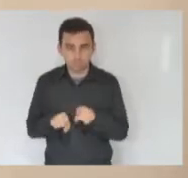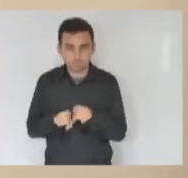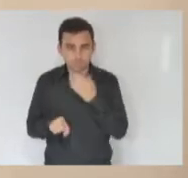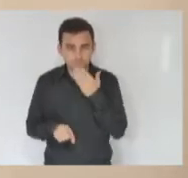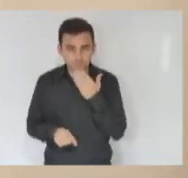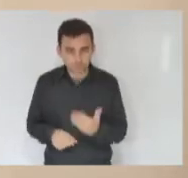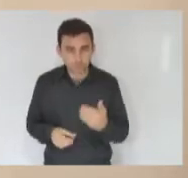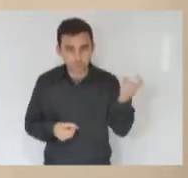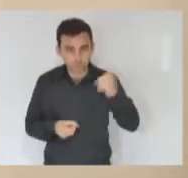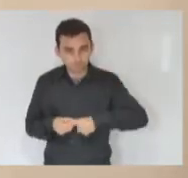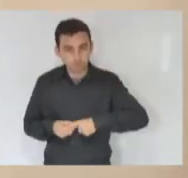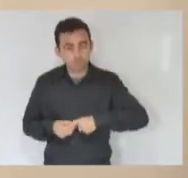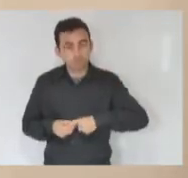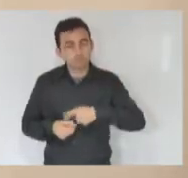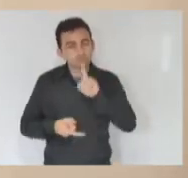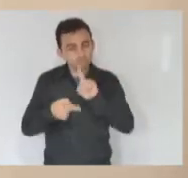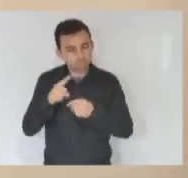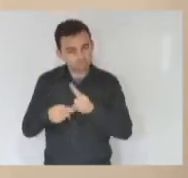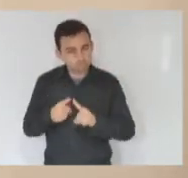das negociações com o